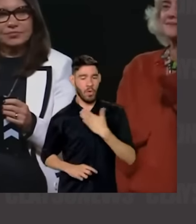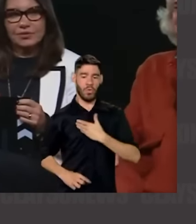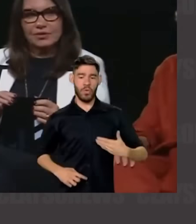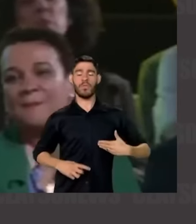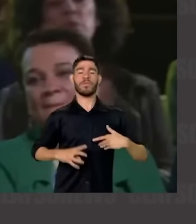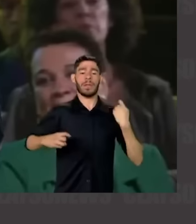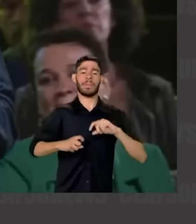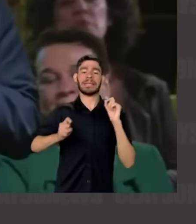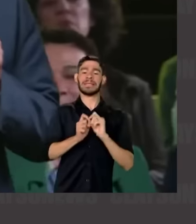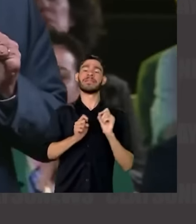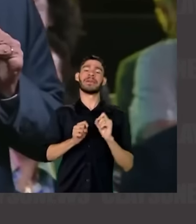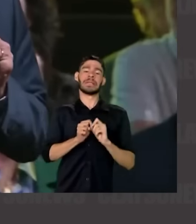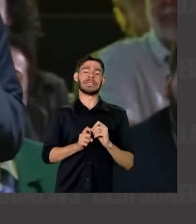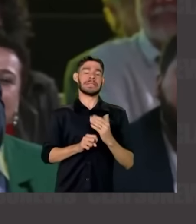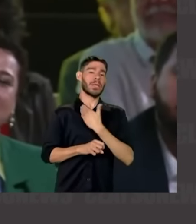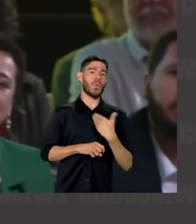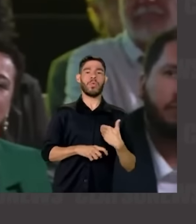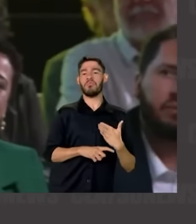tem que fazer?